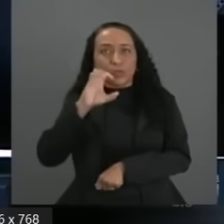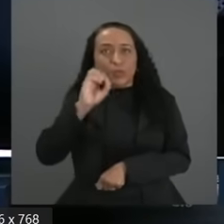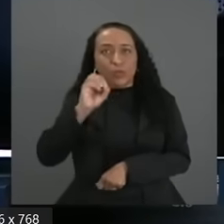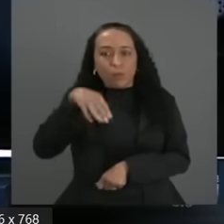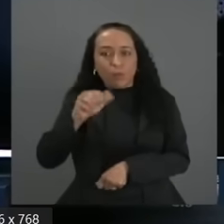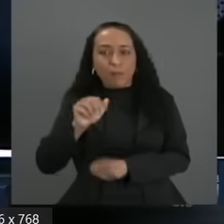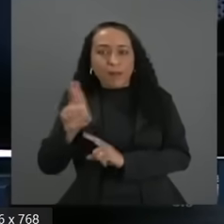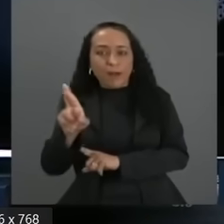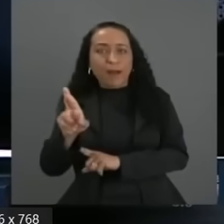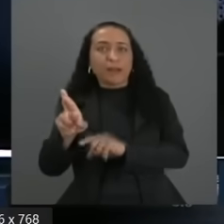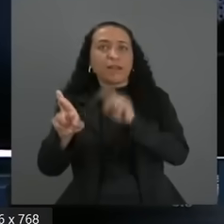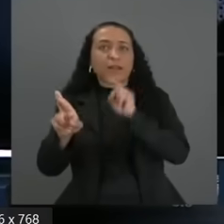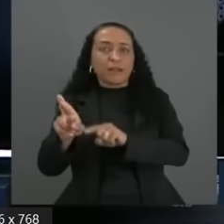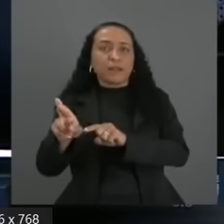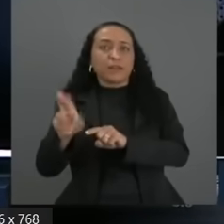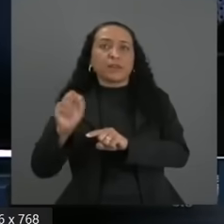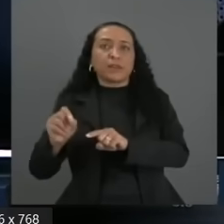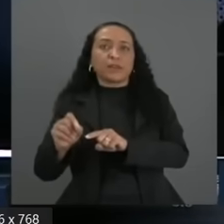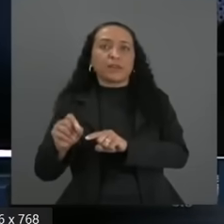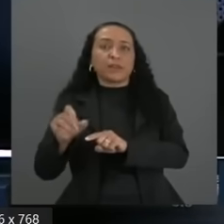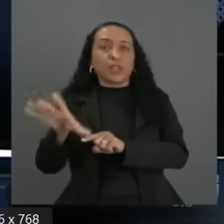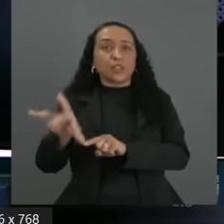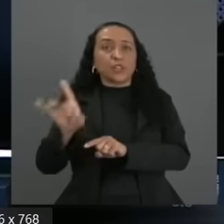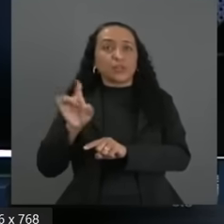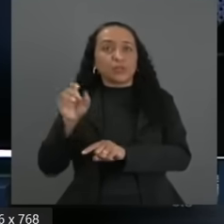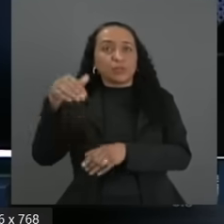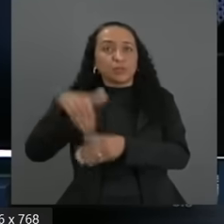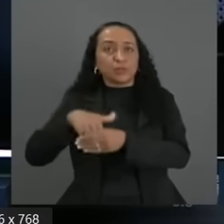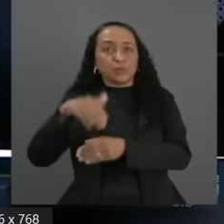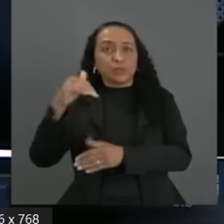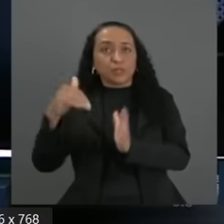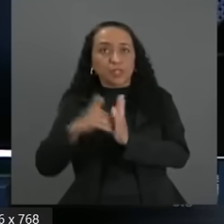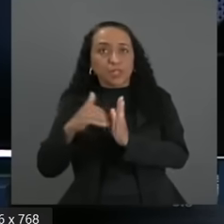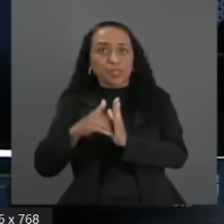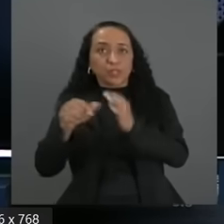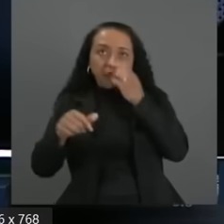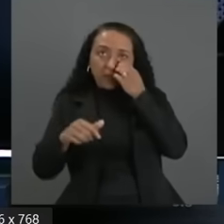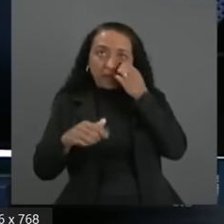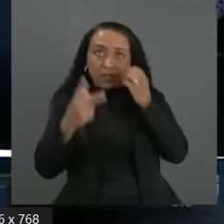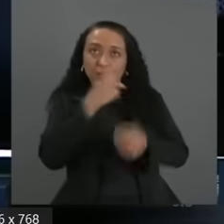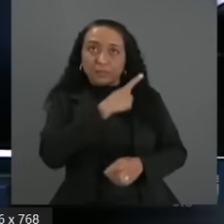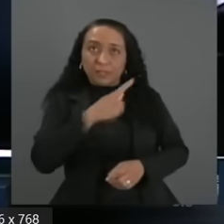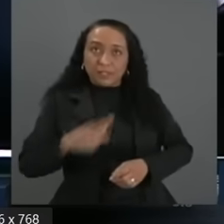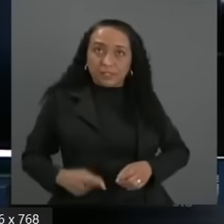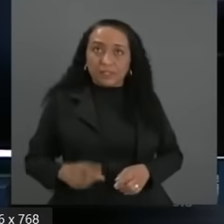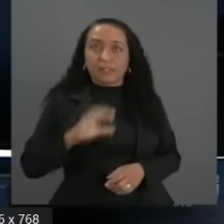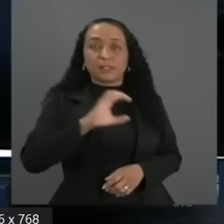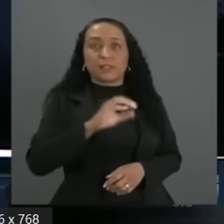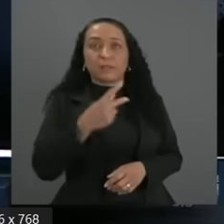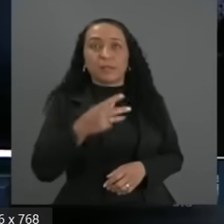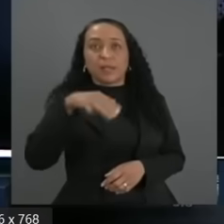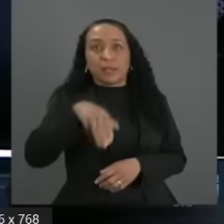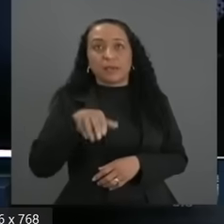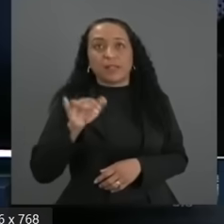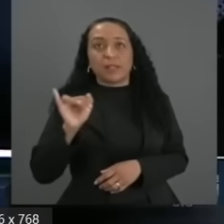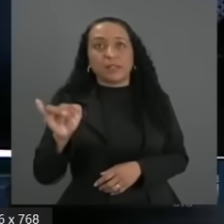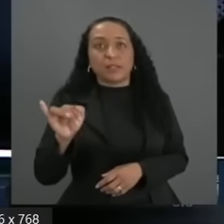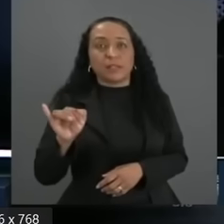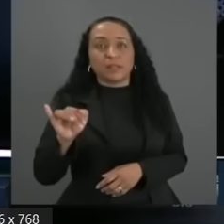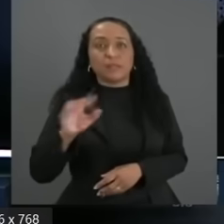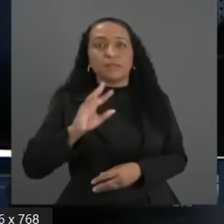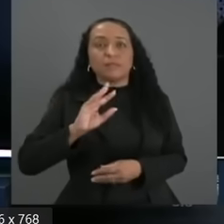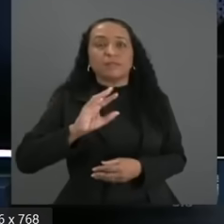que é o indicado do Senado Federal para presidir a CPMI